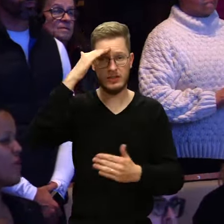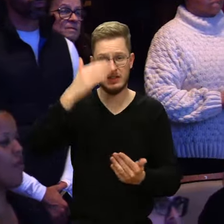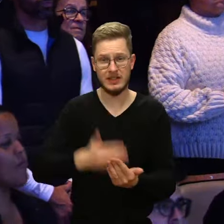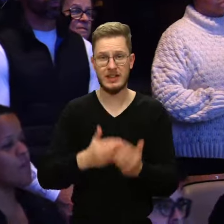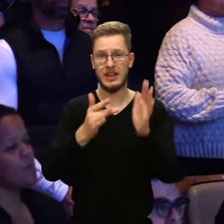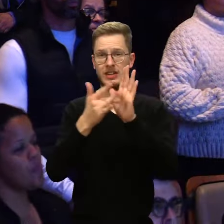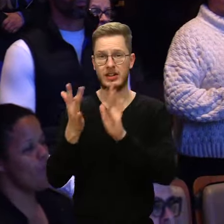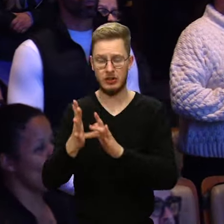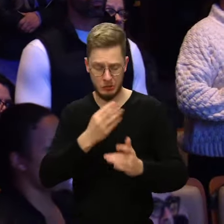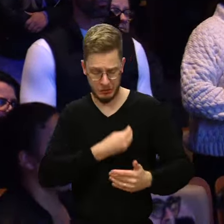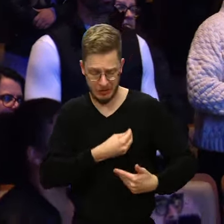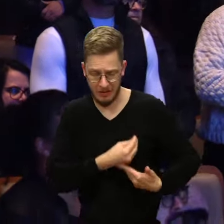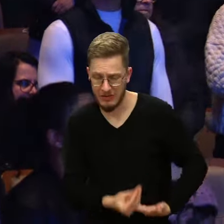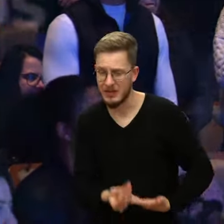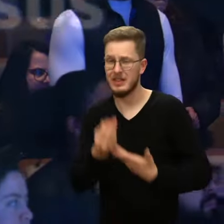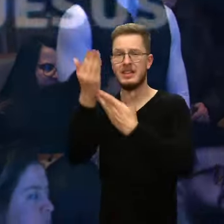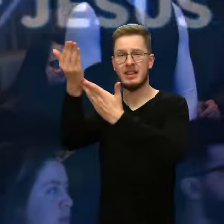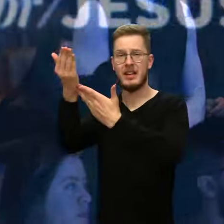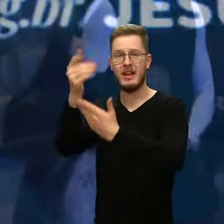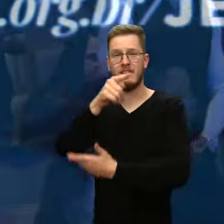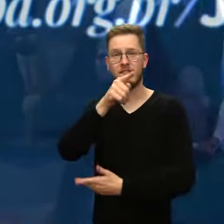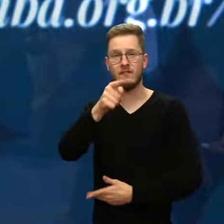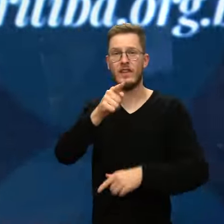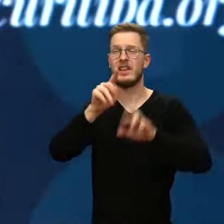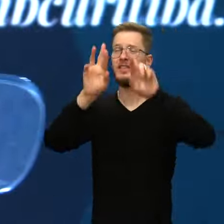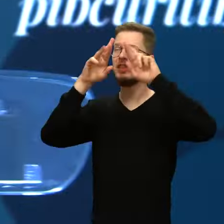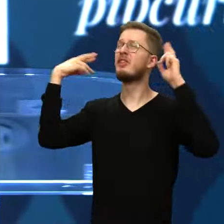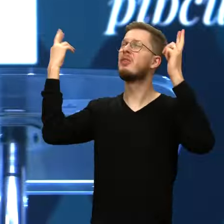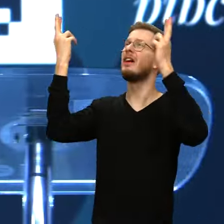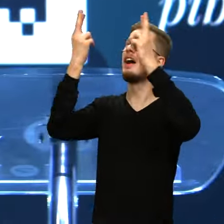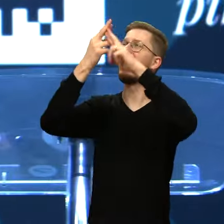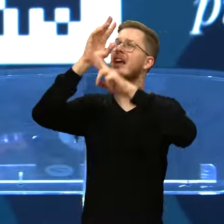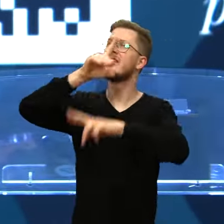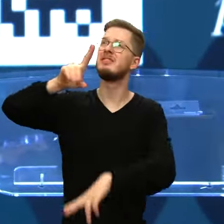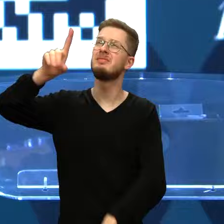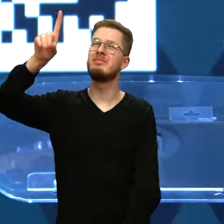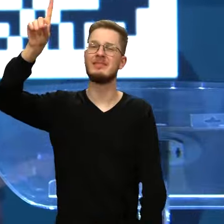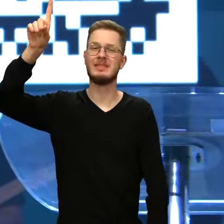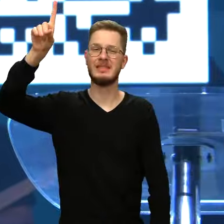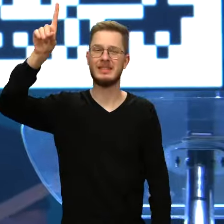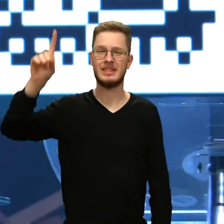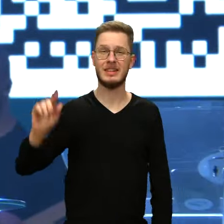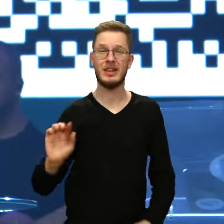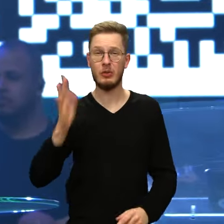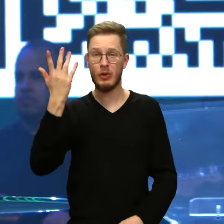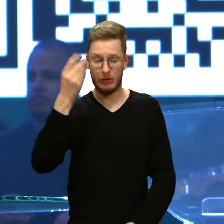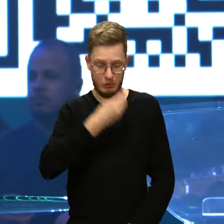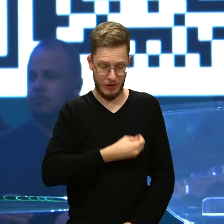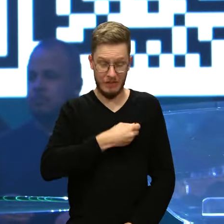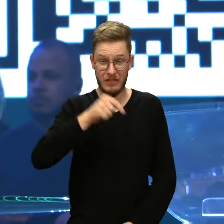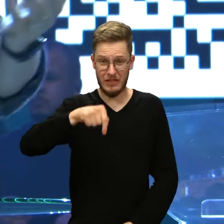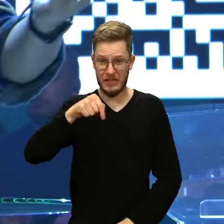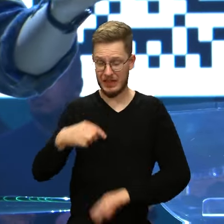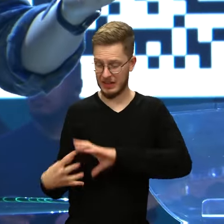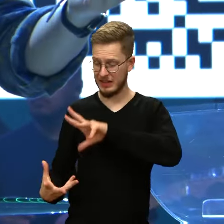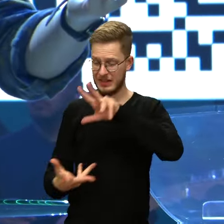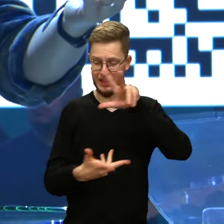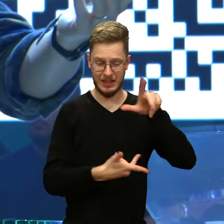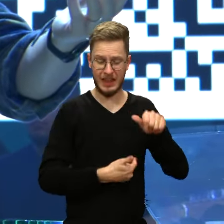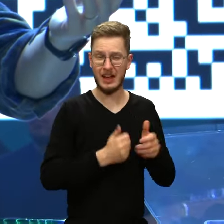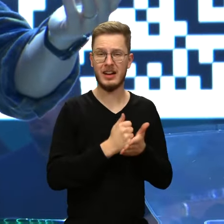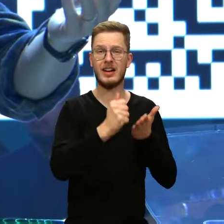vida, você vai ser recebido no reino de Deus. E quando a sua vida aqui acabar, você vai